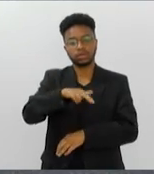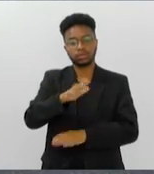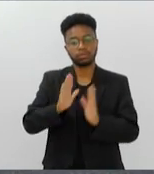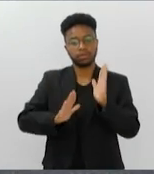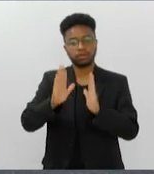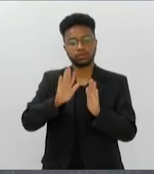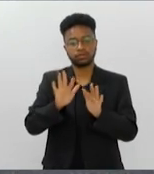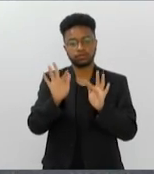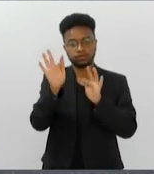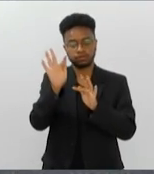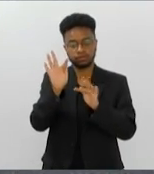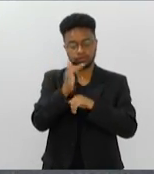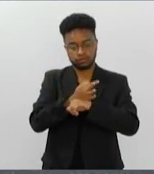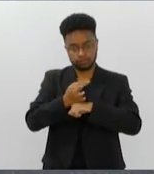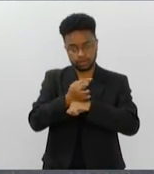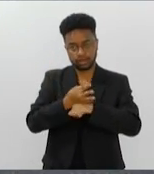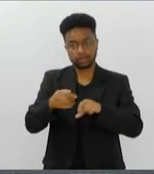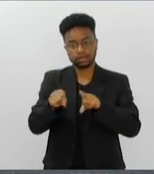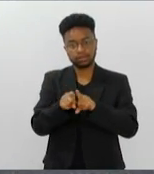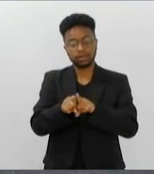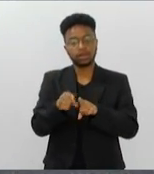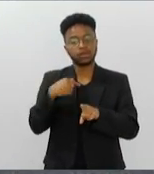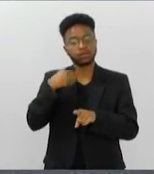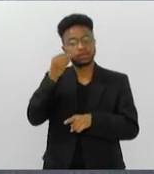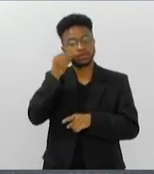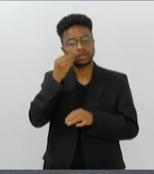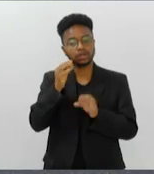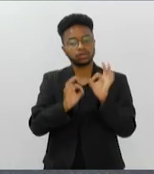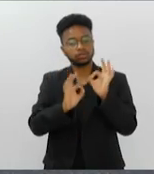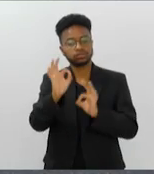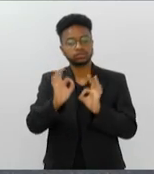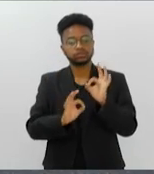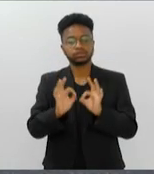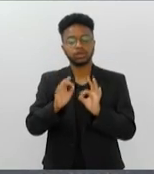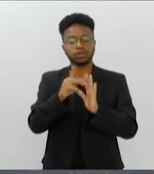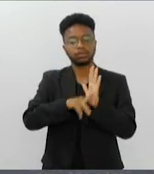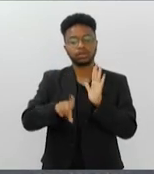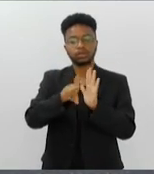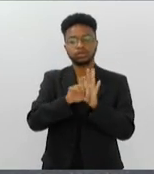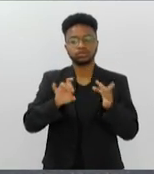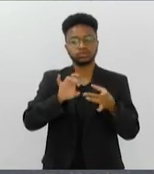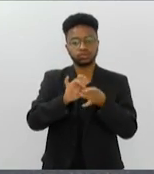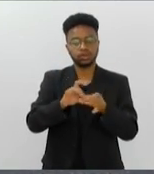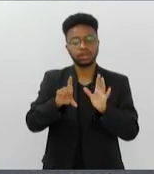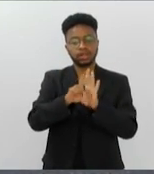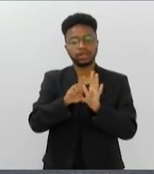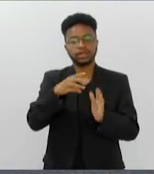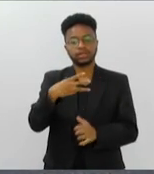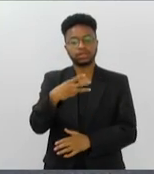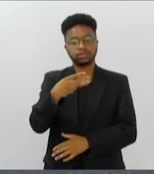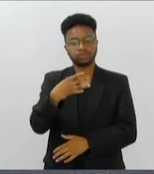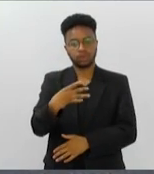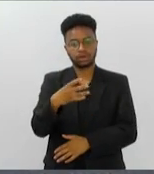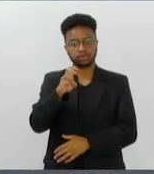férias. E outra buscando alinhar esse projeto de lei à lei número 3459 de